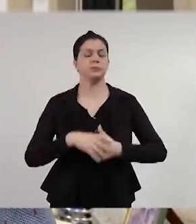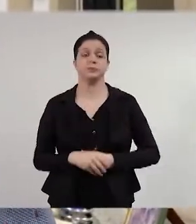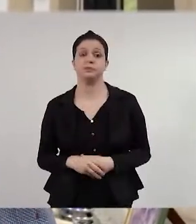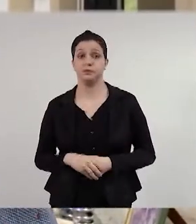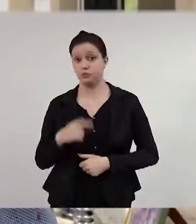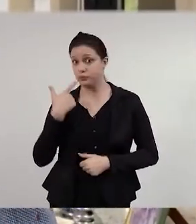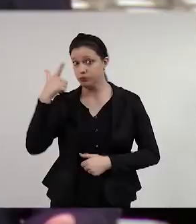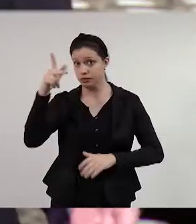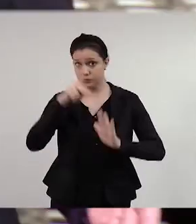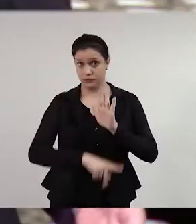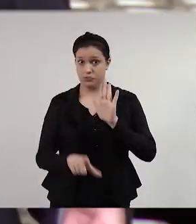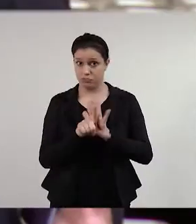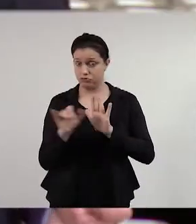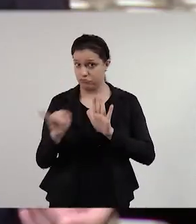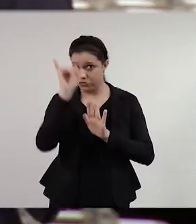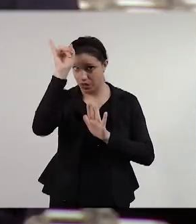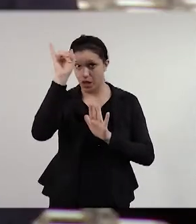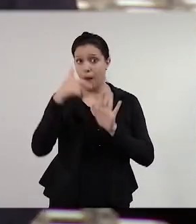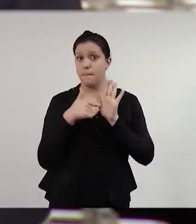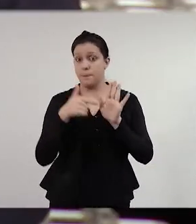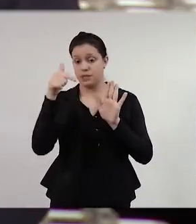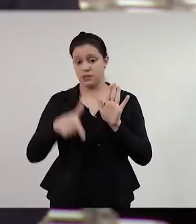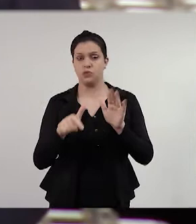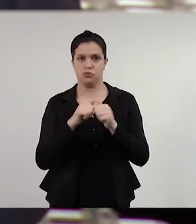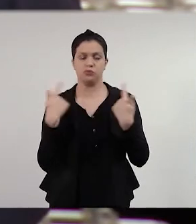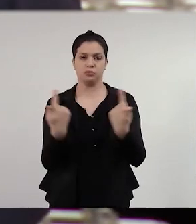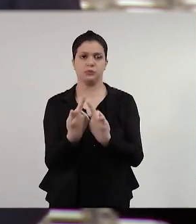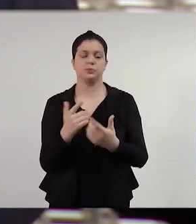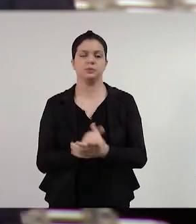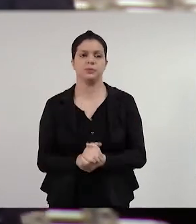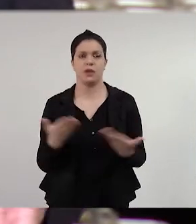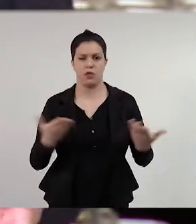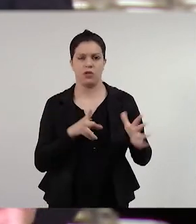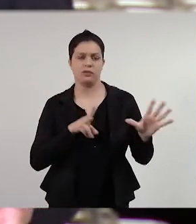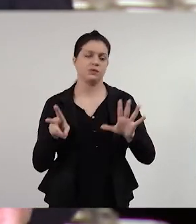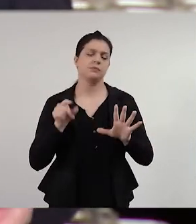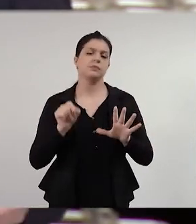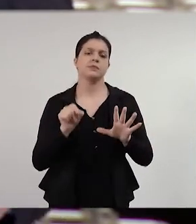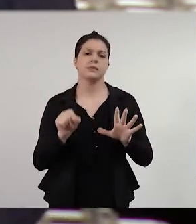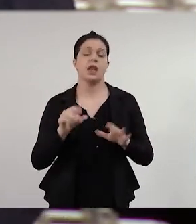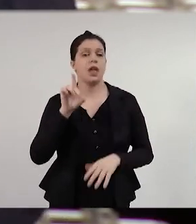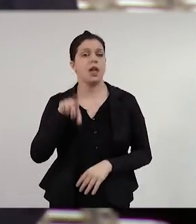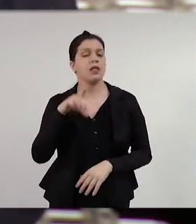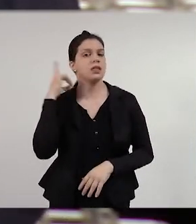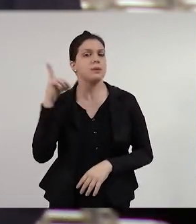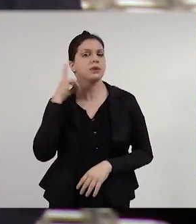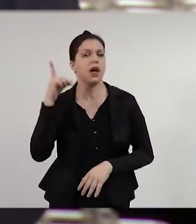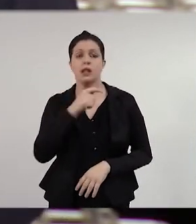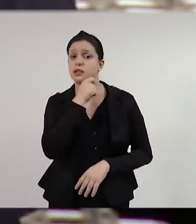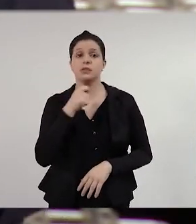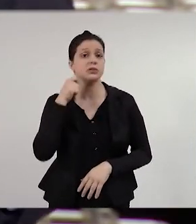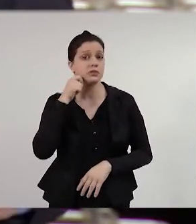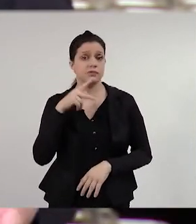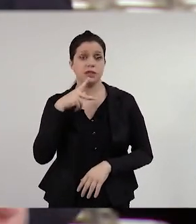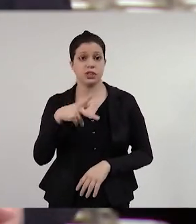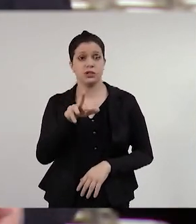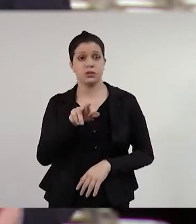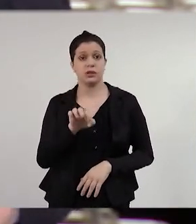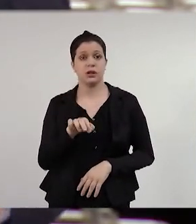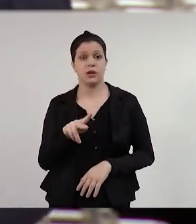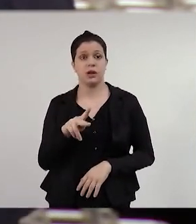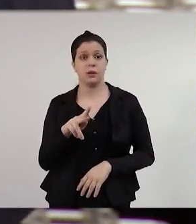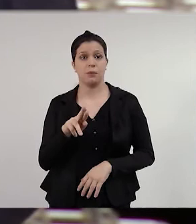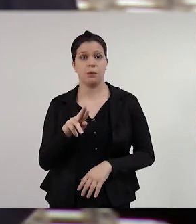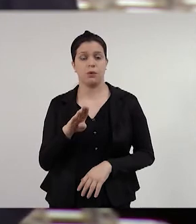da sociedade. Outro projeto bastante relevante apresentado na Assembleia Legislativa nesta semana é do deputado Antônio